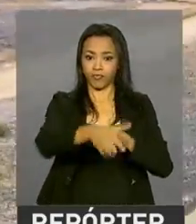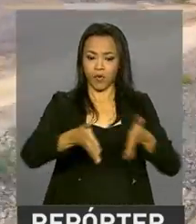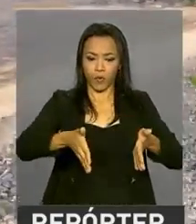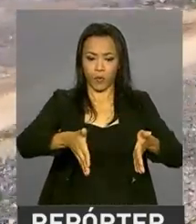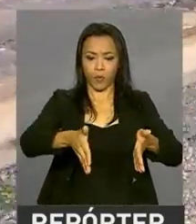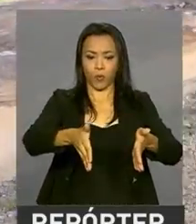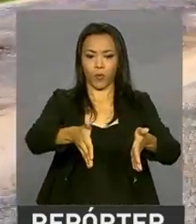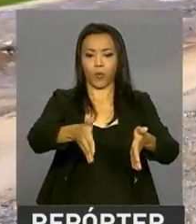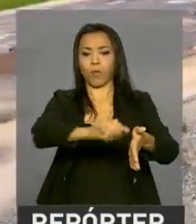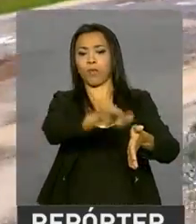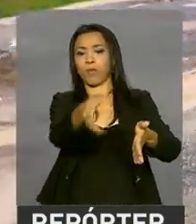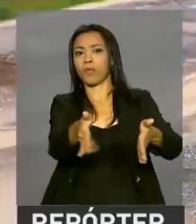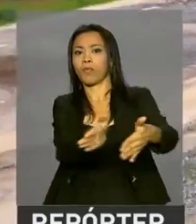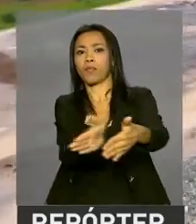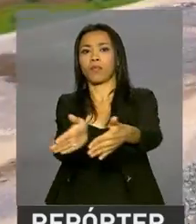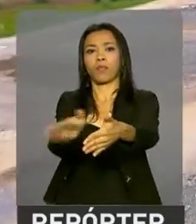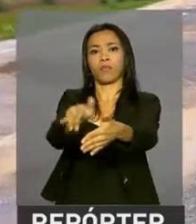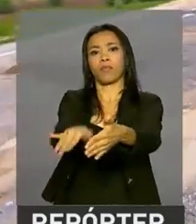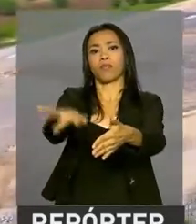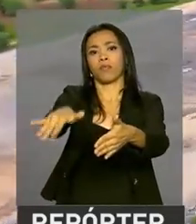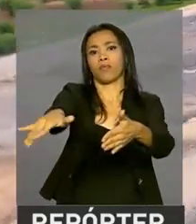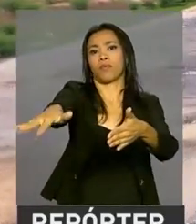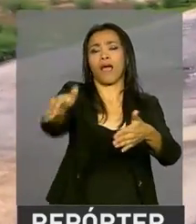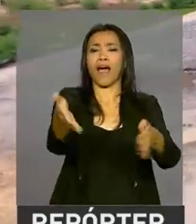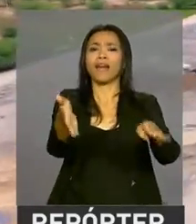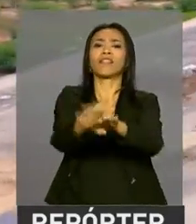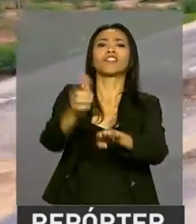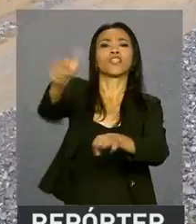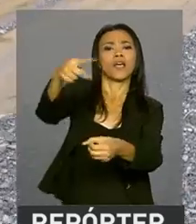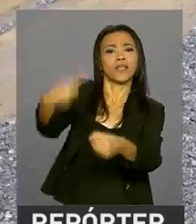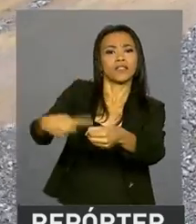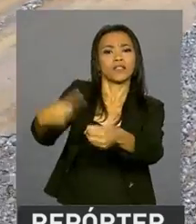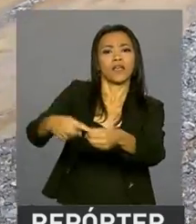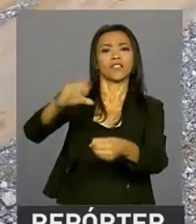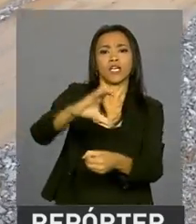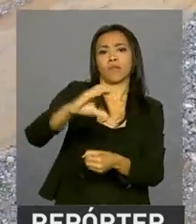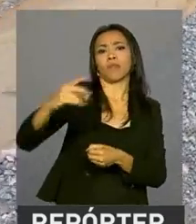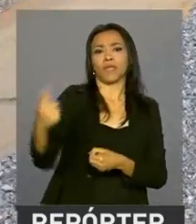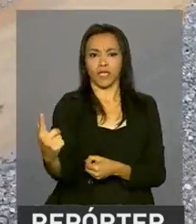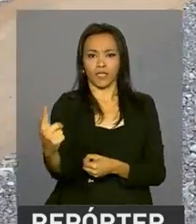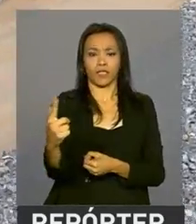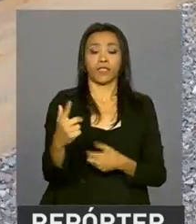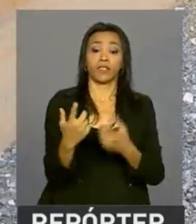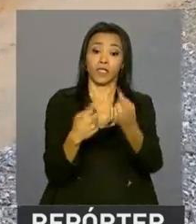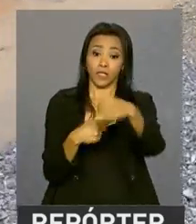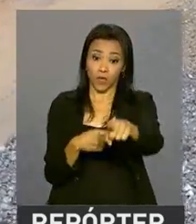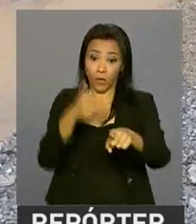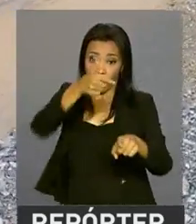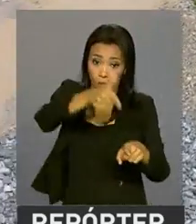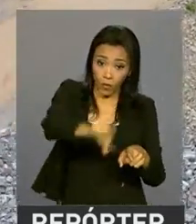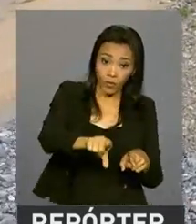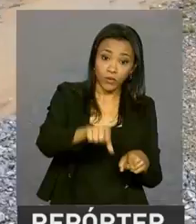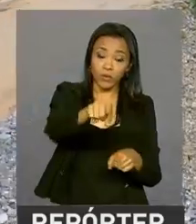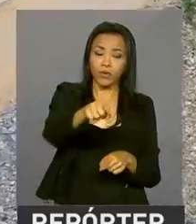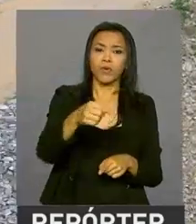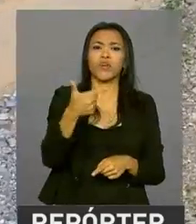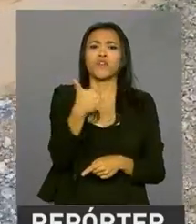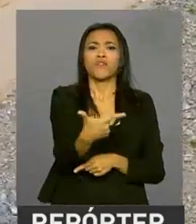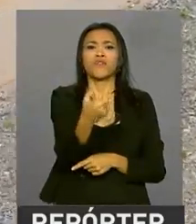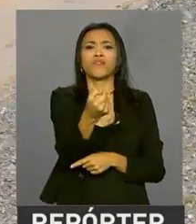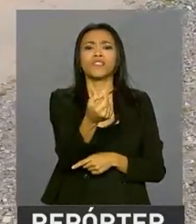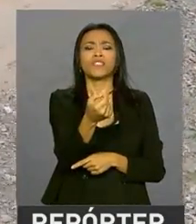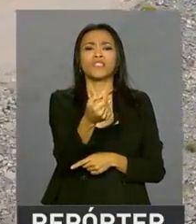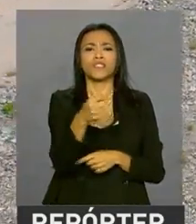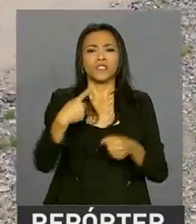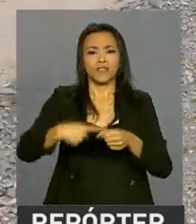curso natural do Rio Paraíba até chegar a Campina Grande. Pelo Rio Paraíba, outros cerca de 20 municípios